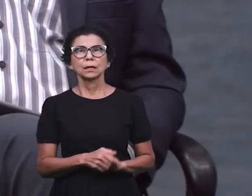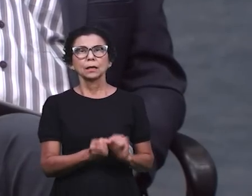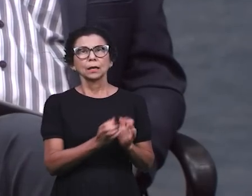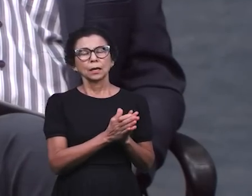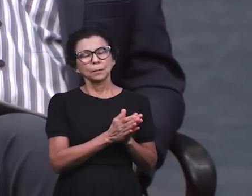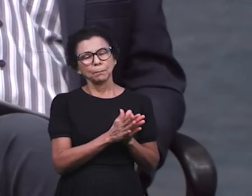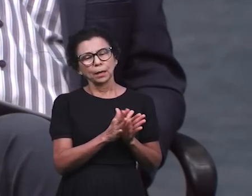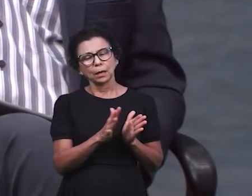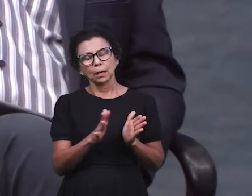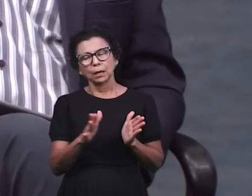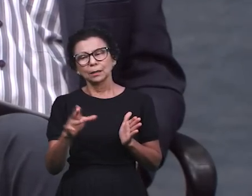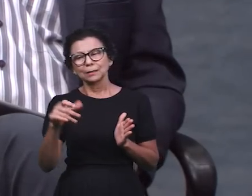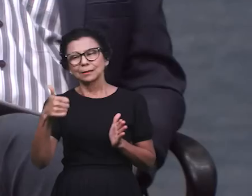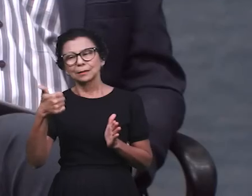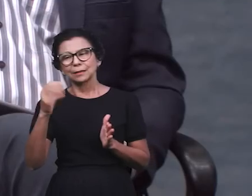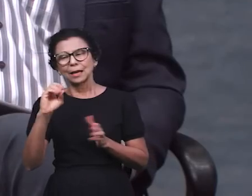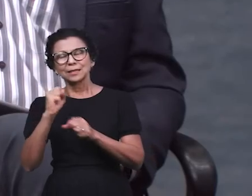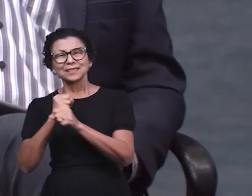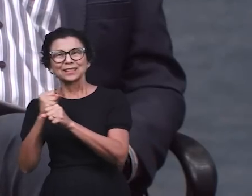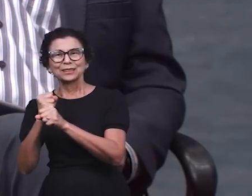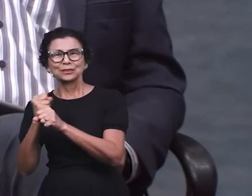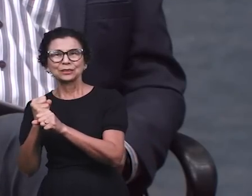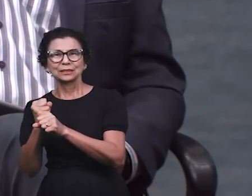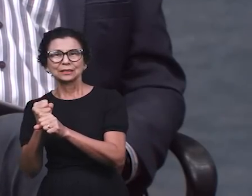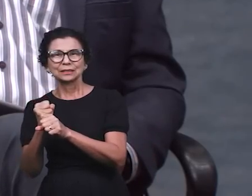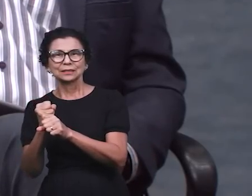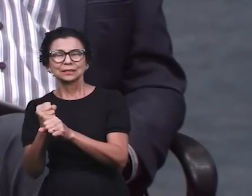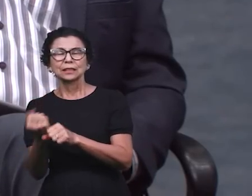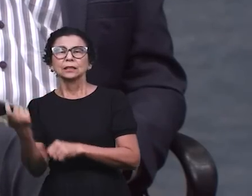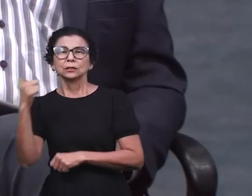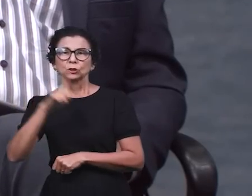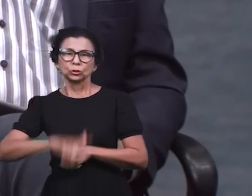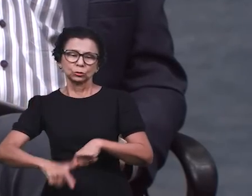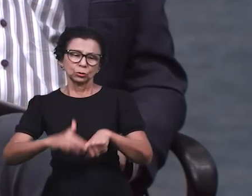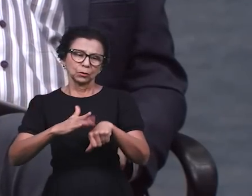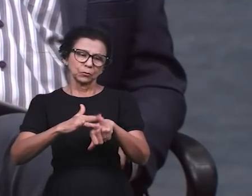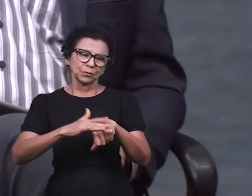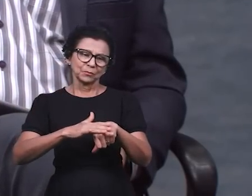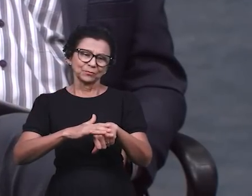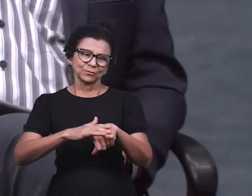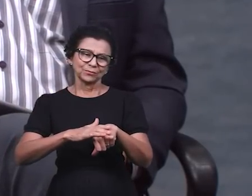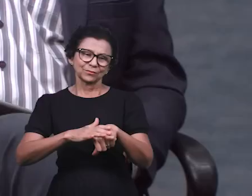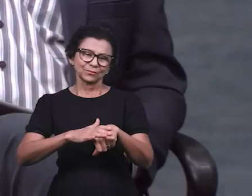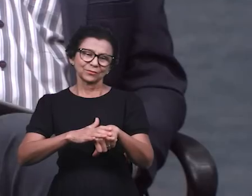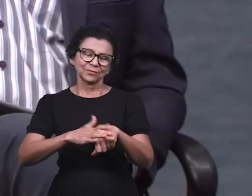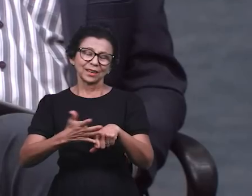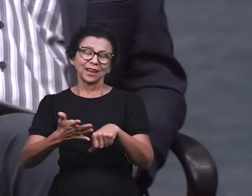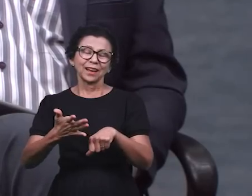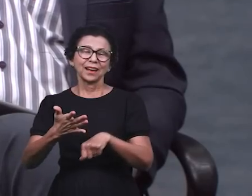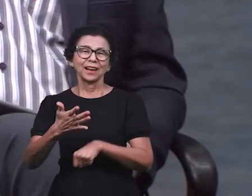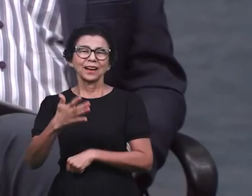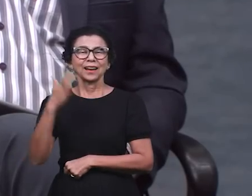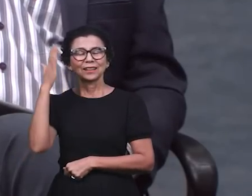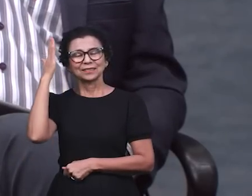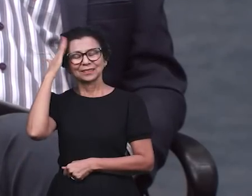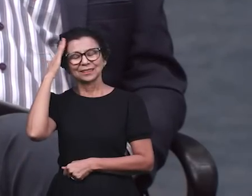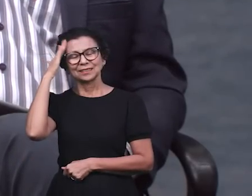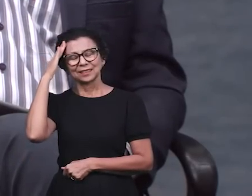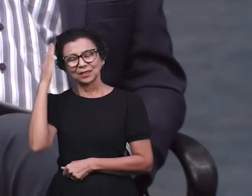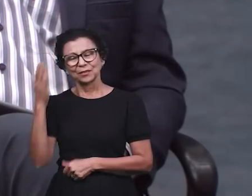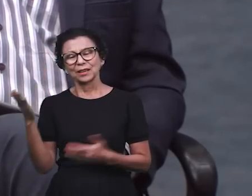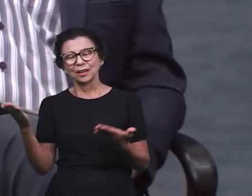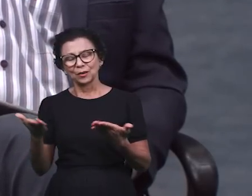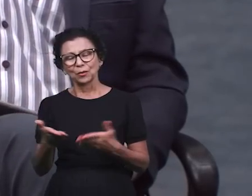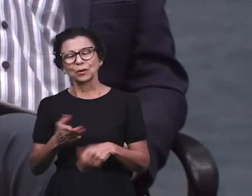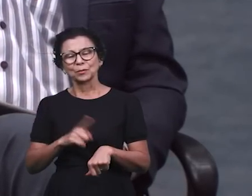essa enfermidade voltou. E ela entendeu que chegou o tempo dela, né? Que o Senhor ouviu aquela oração, mas